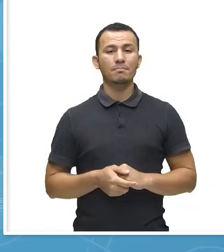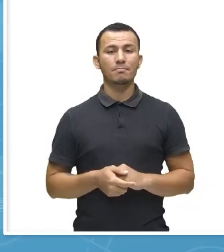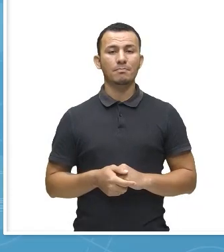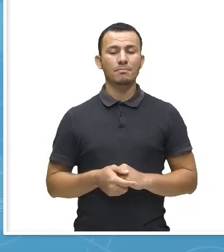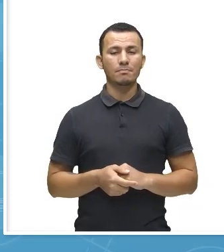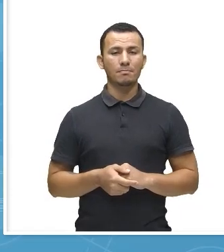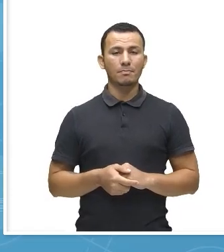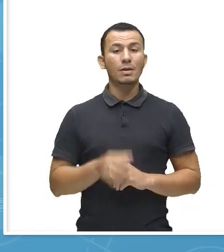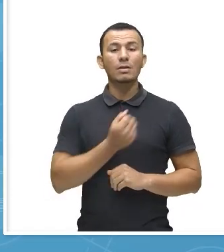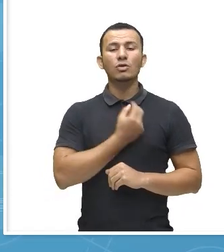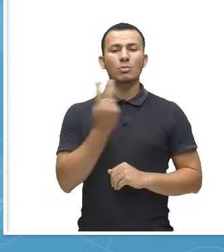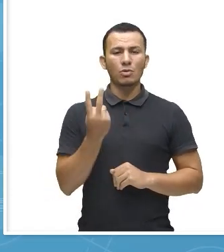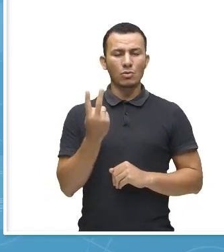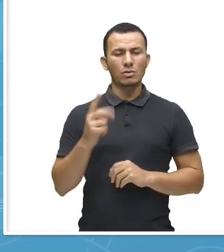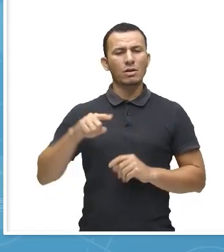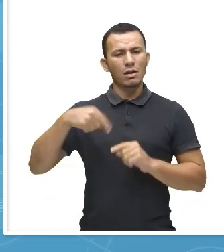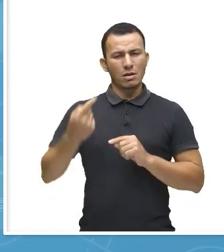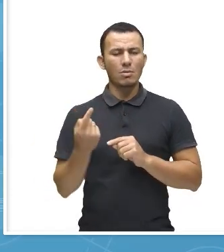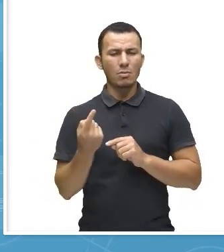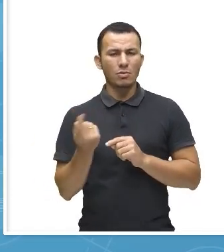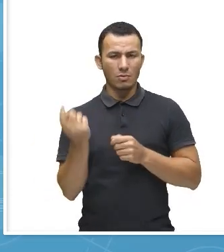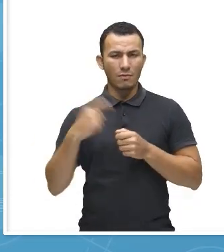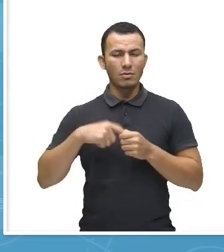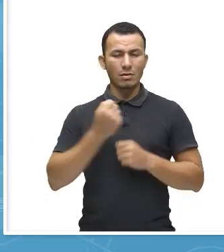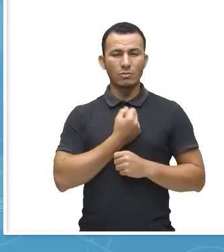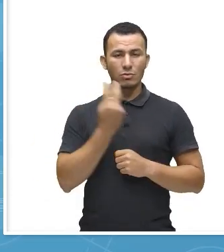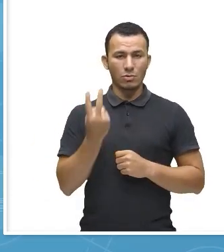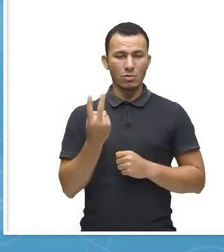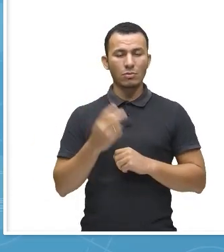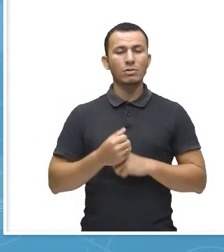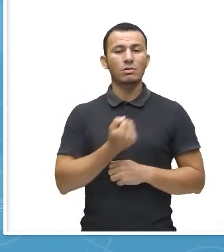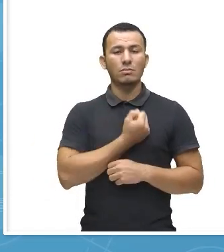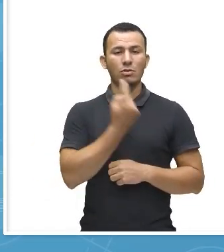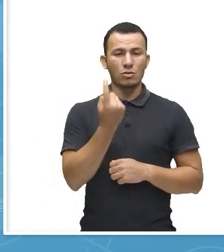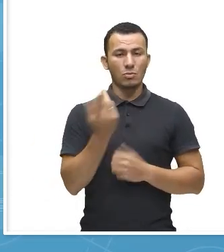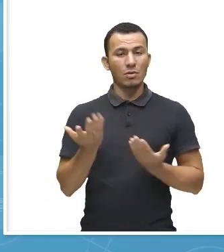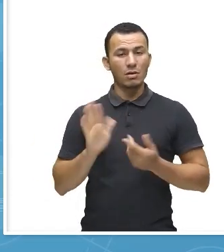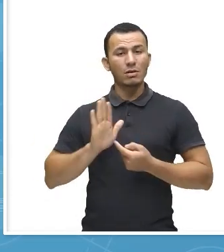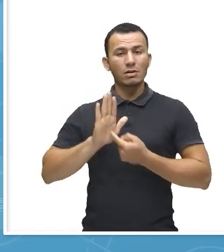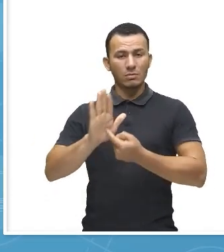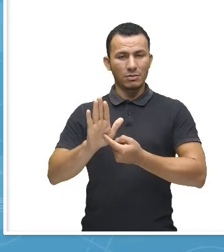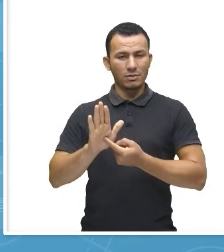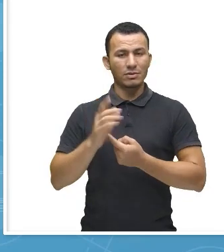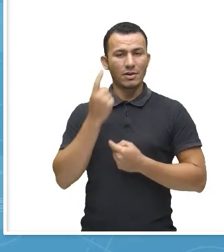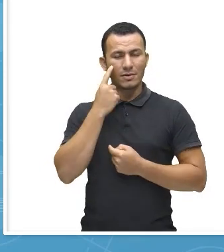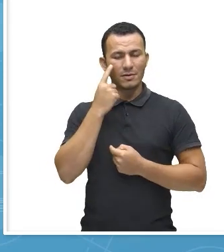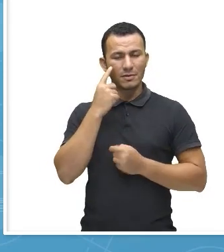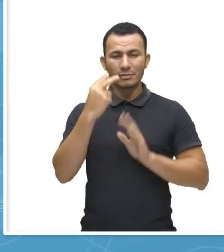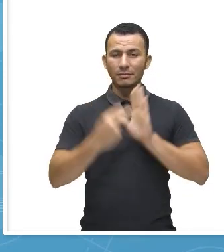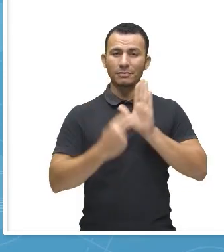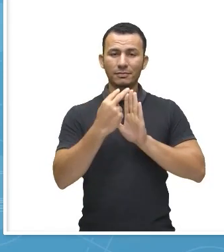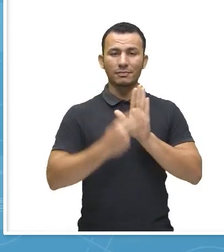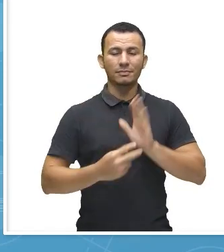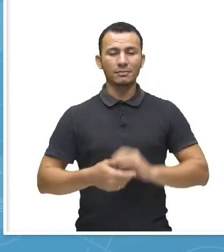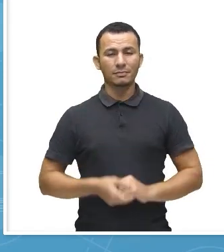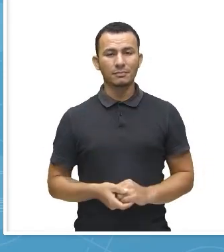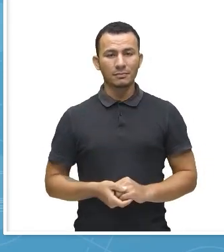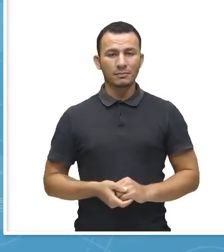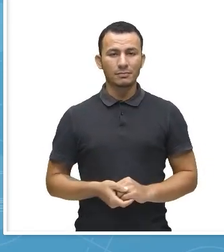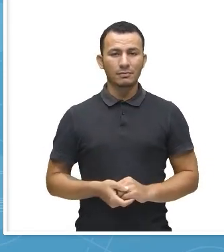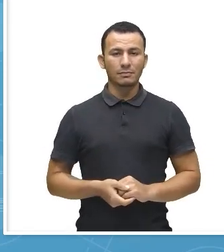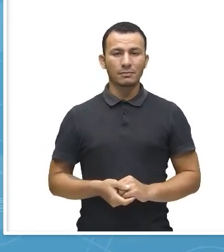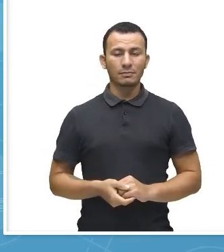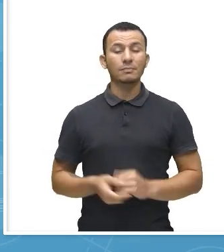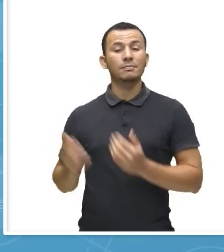Agora já a questão 2. Depois a gente retoma aí a questão 2. Vamos responder a nossa primeira questão. Vamos dar uma olhada aí na nossa questão de número